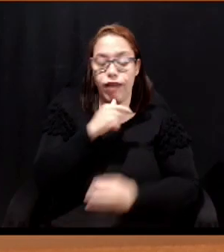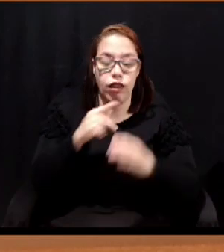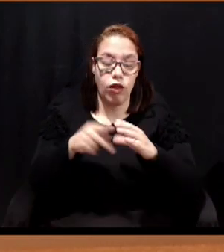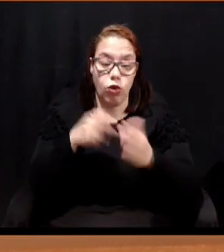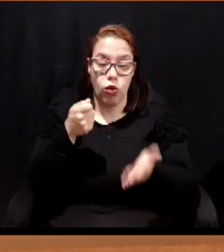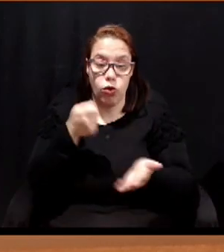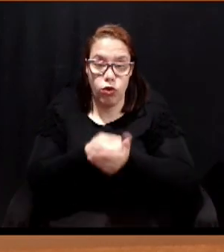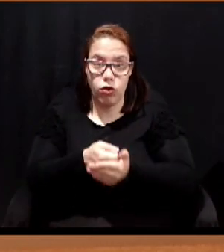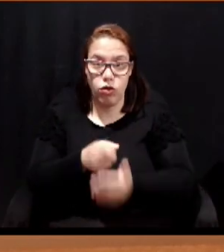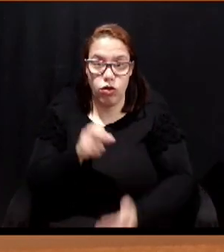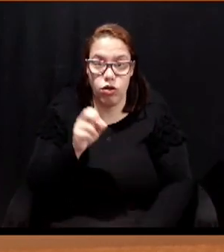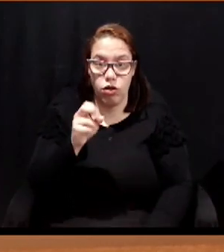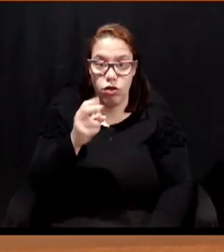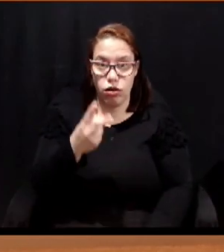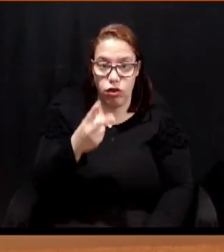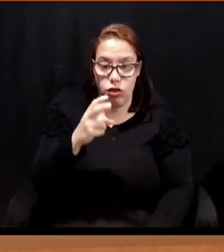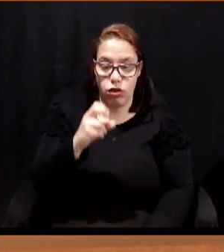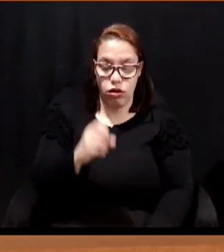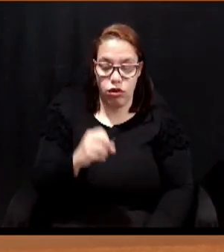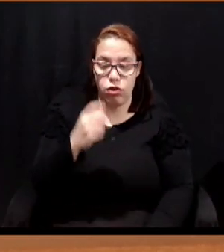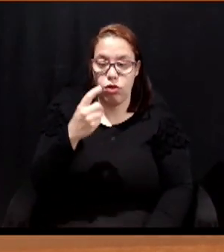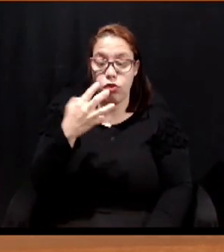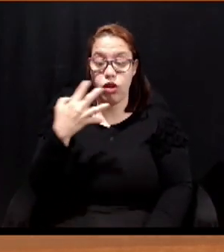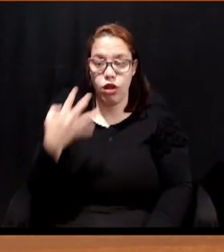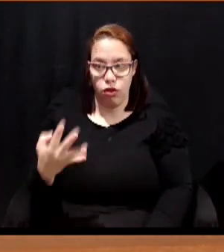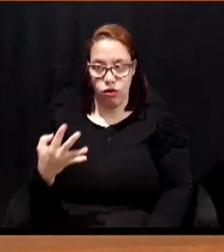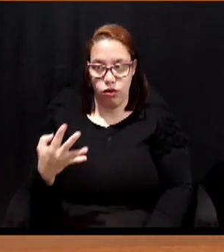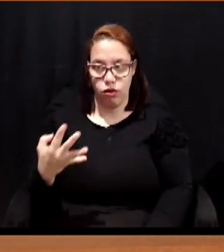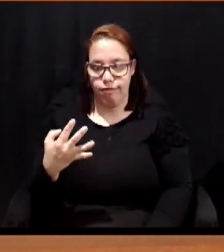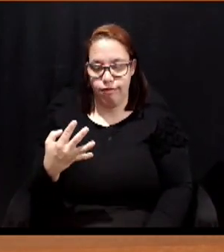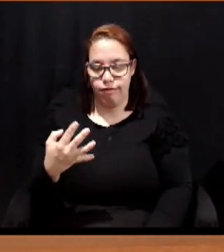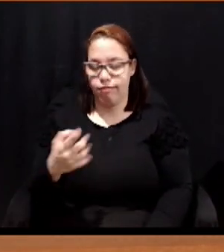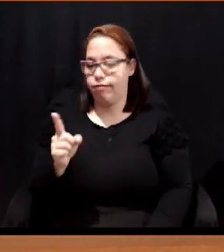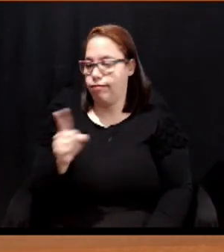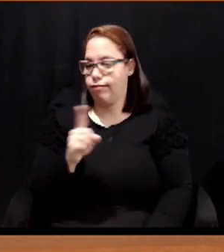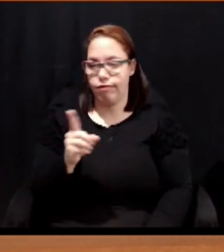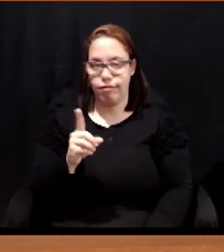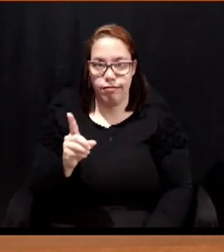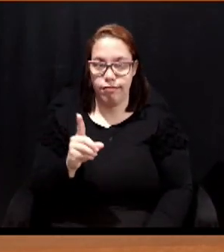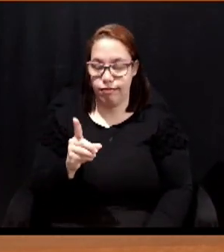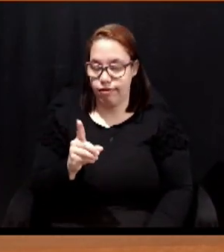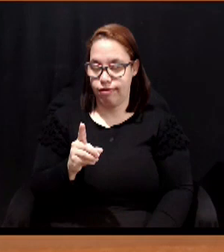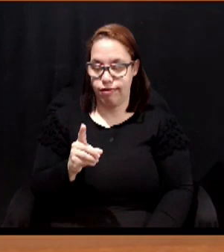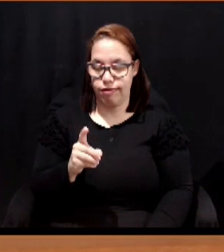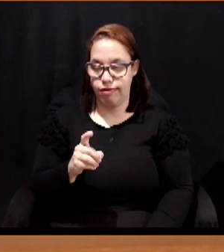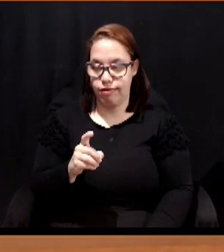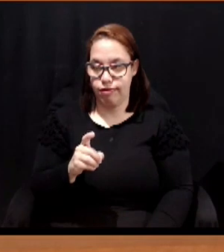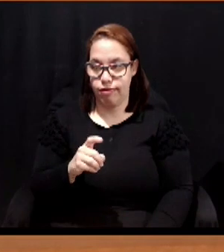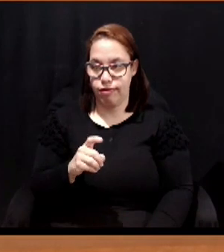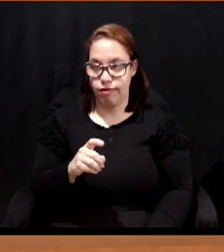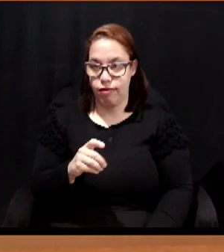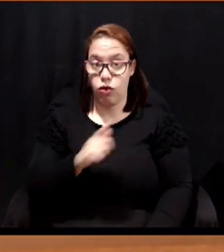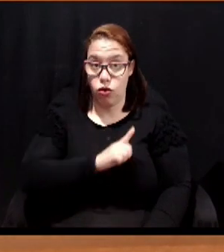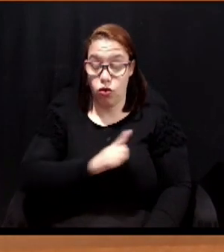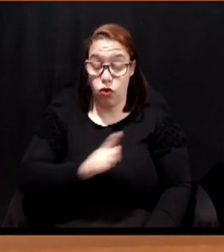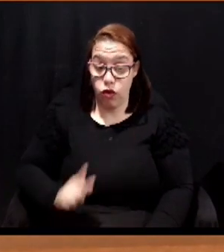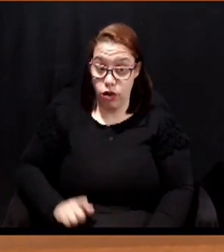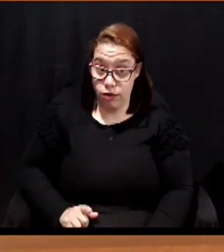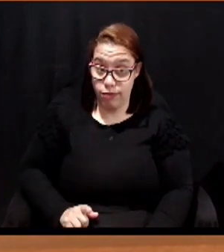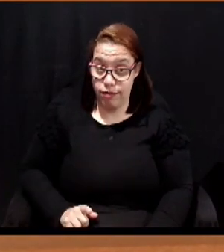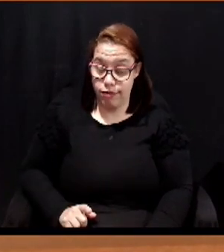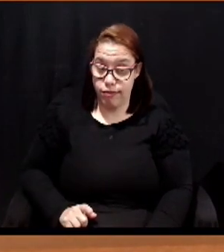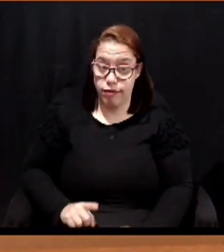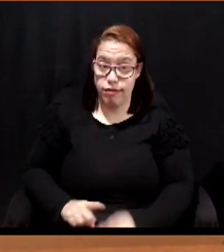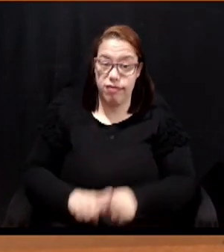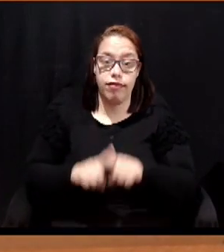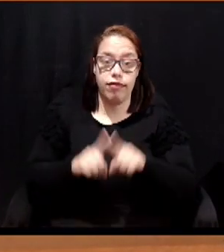somente em 2014. Nessa época eu já não fazia mais parte do governo. Mas mesmo assim a